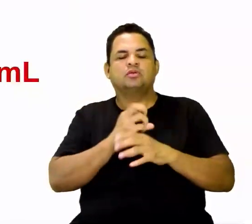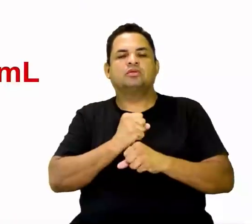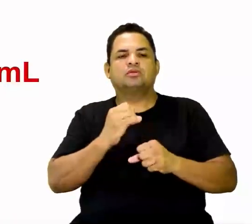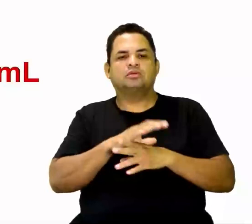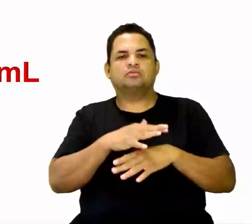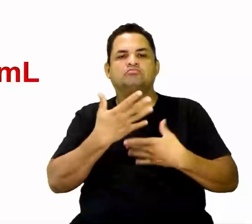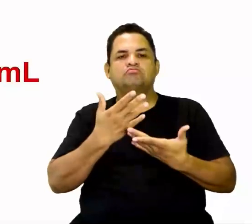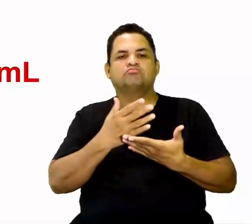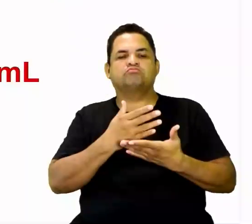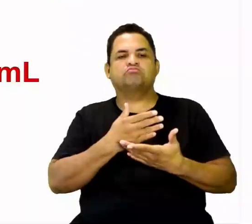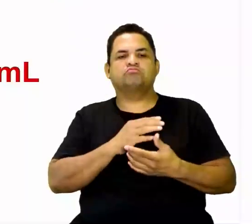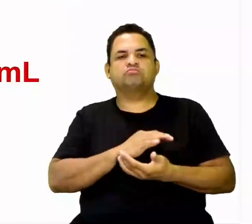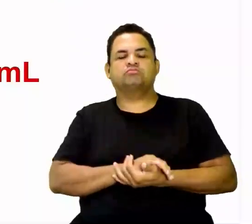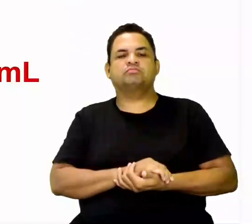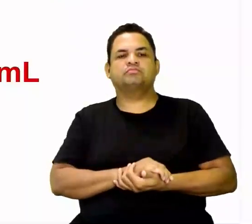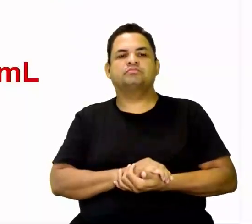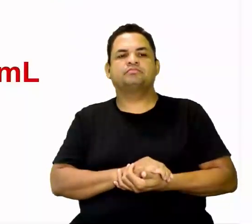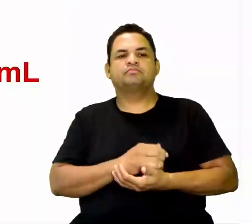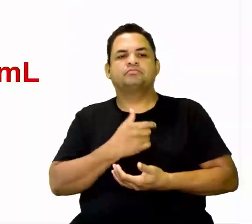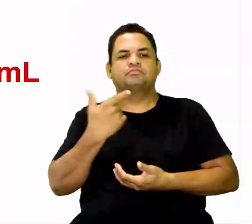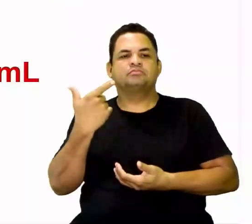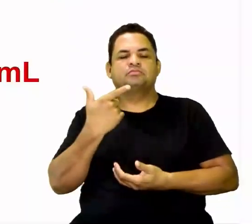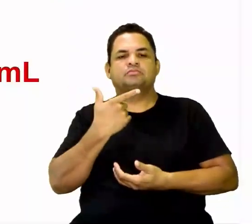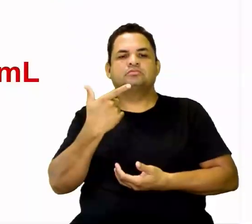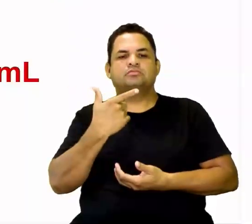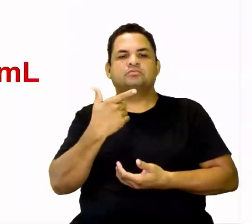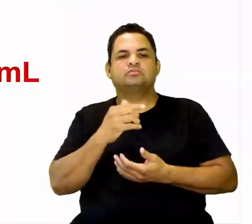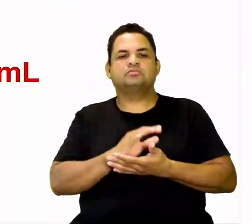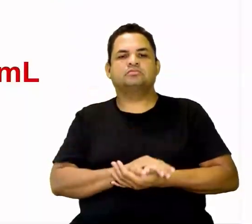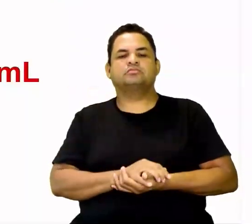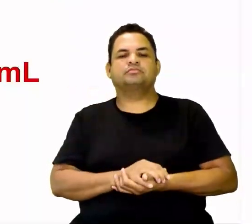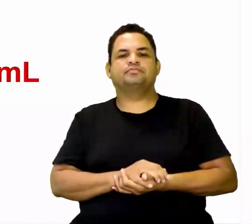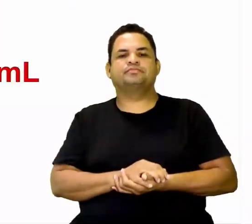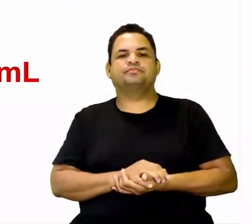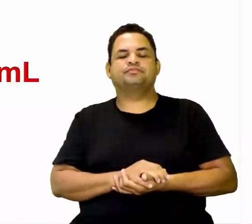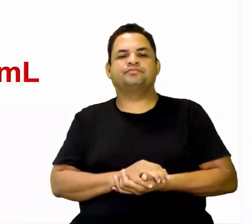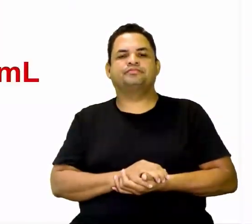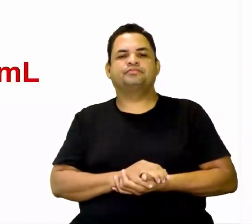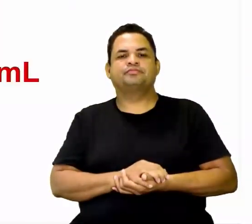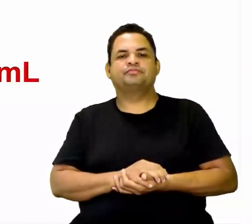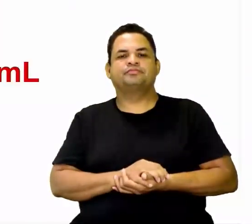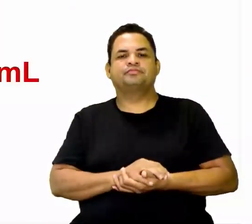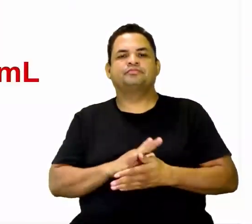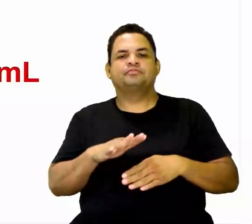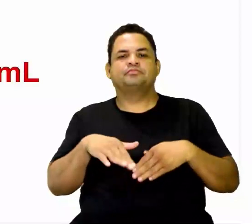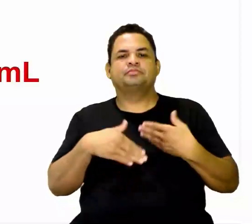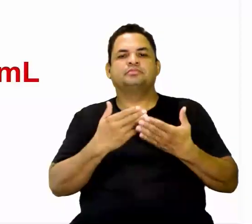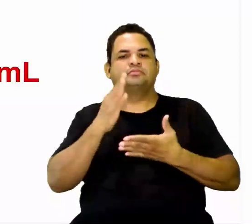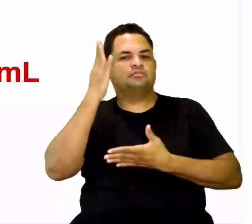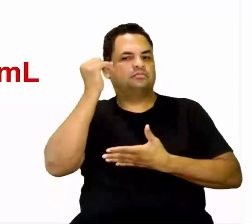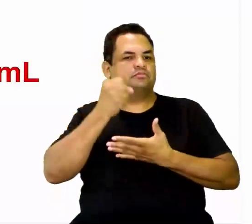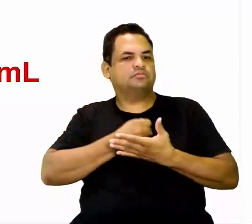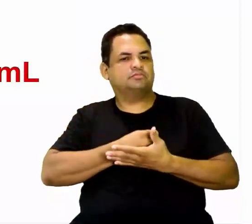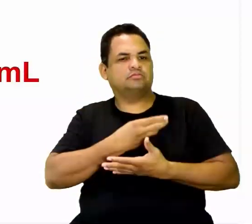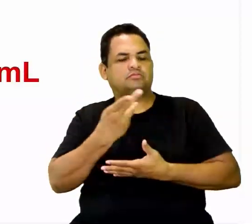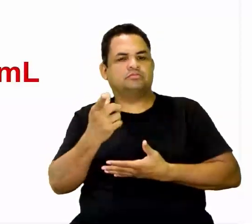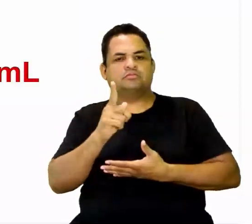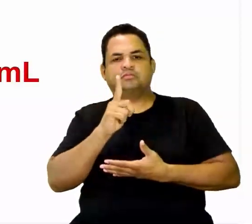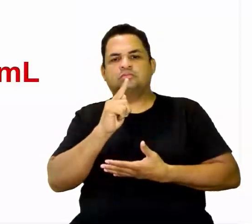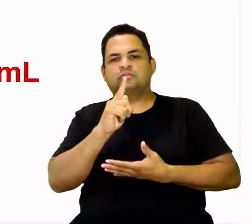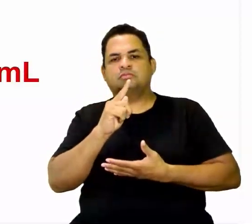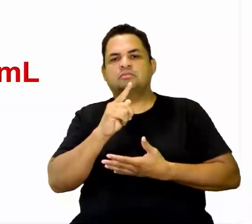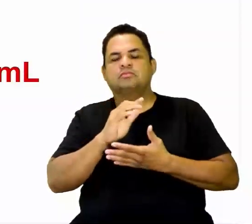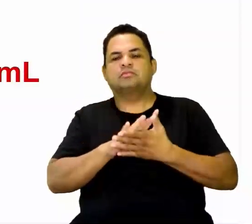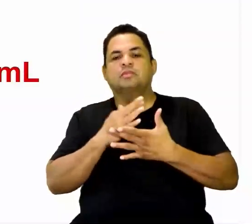temos o seguinte. No segundo passo, diz que o seguinte, que para determinar a quantidade